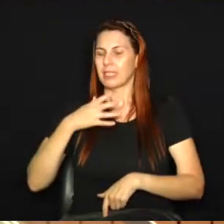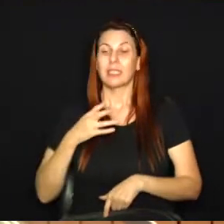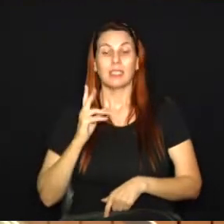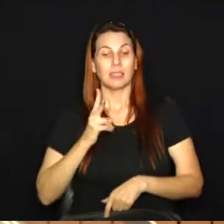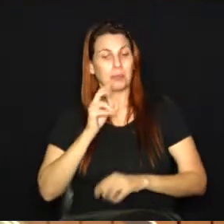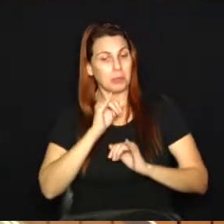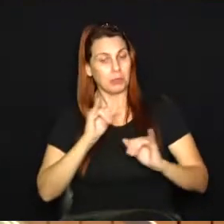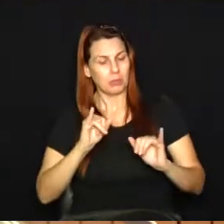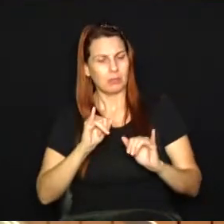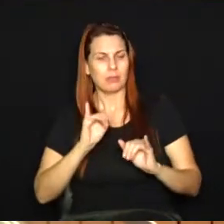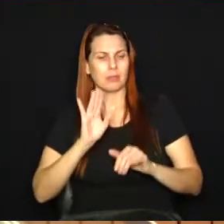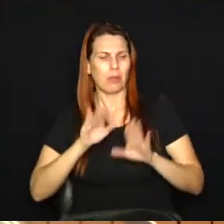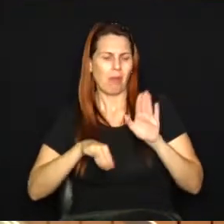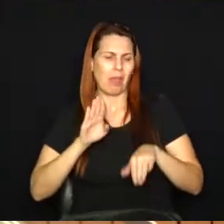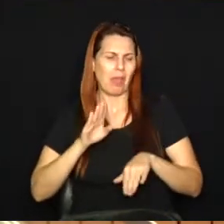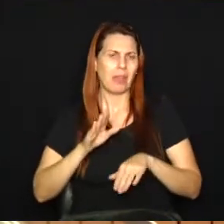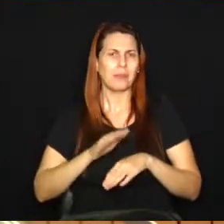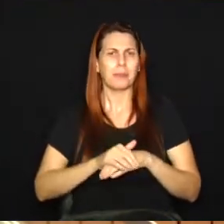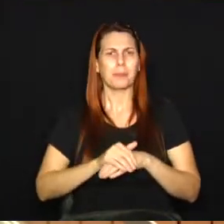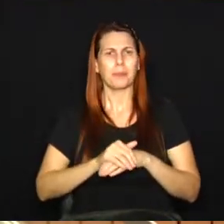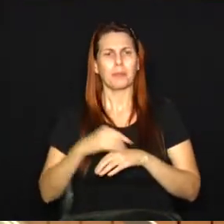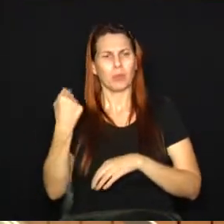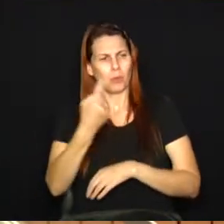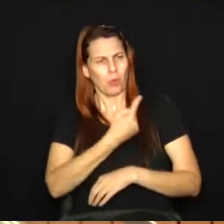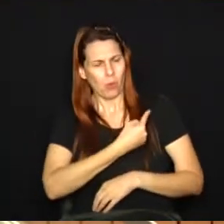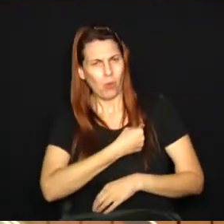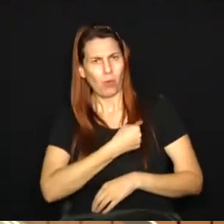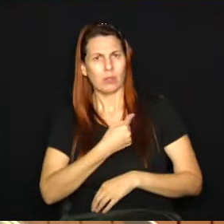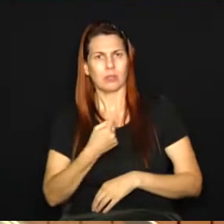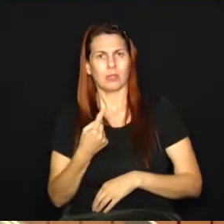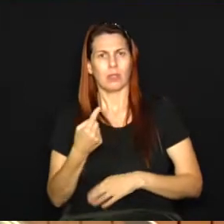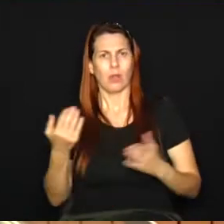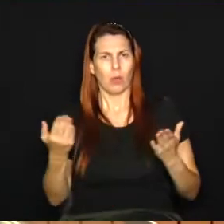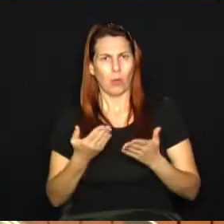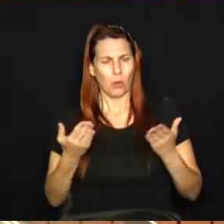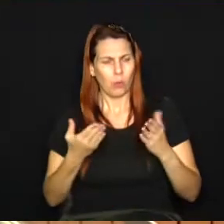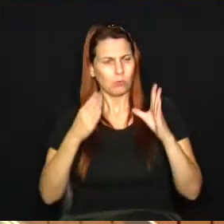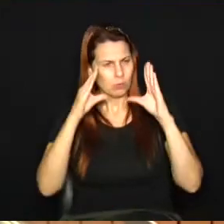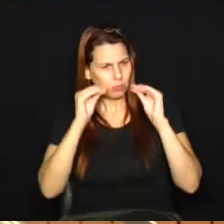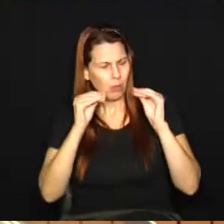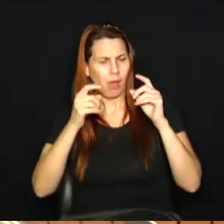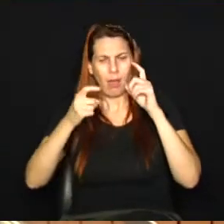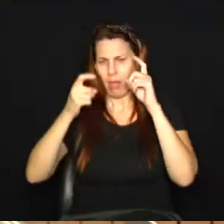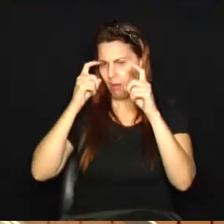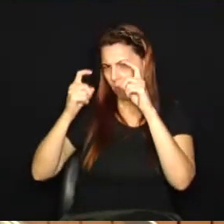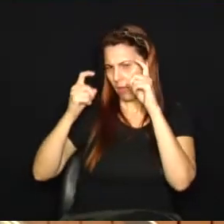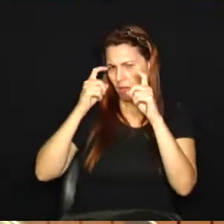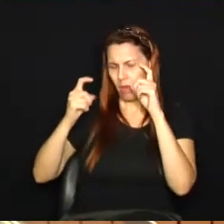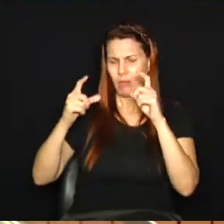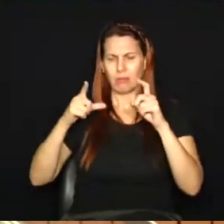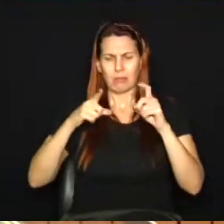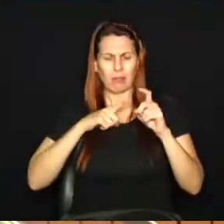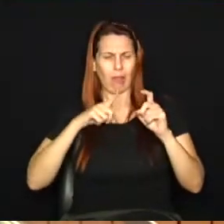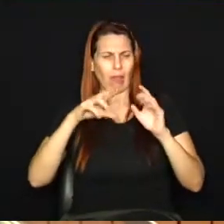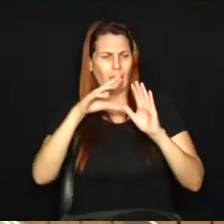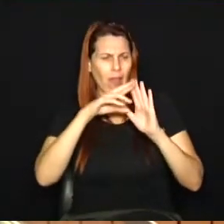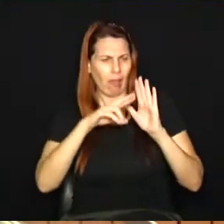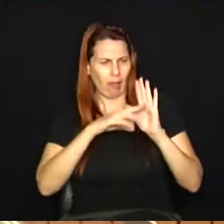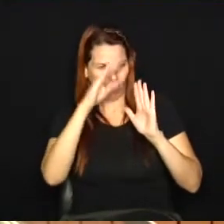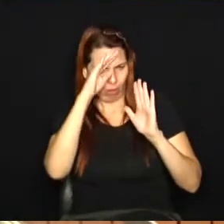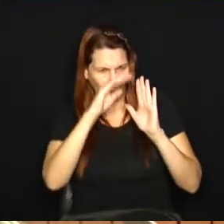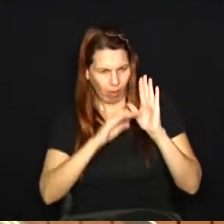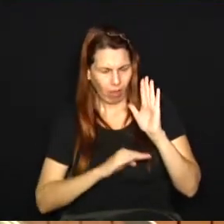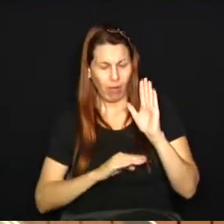que, apesar do rito, né, a gente está aqui numa reunião solene que tem todo um rito, eu acho que a gente tem que